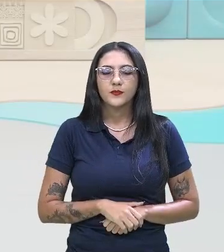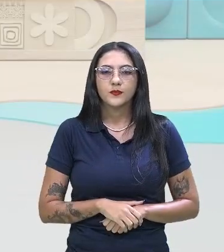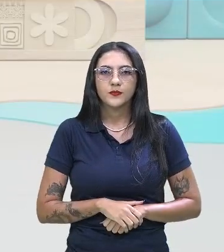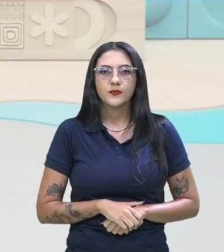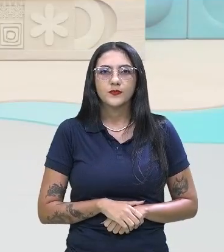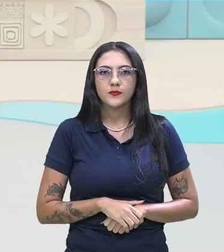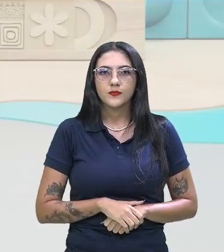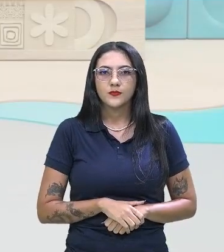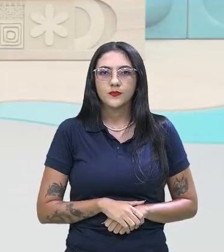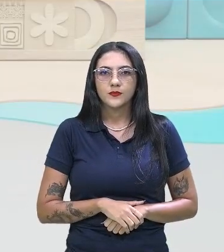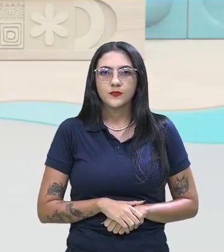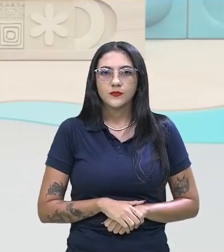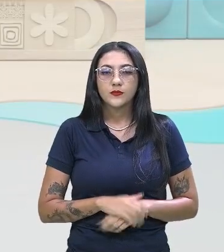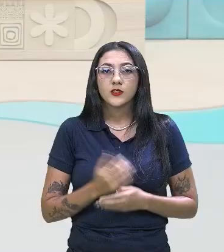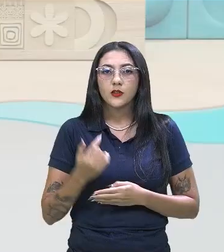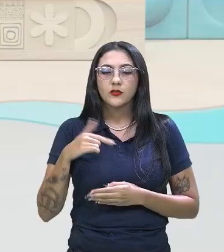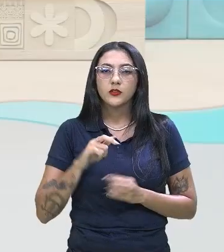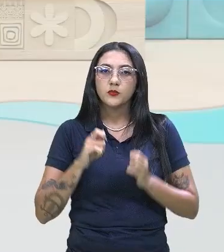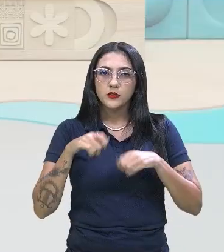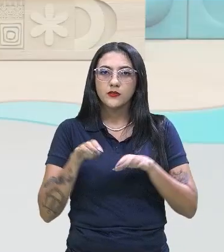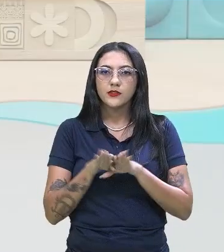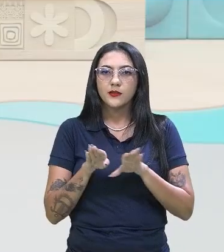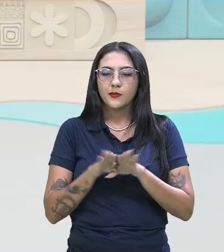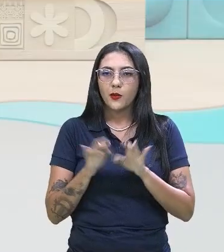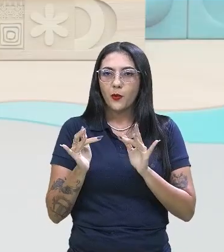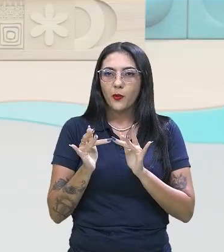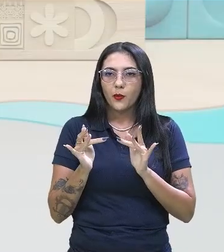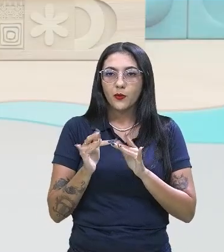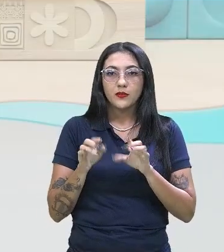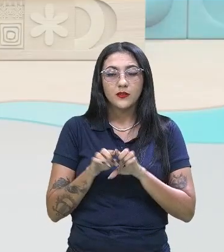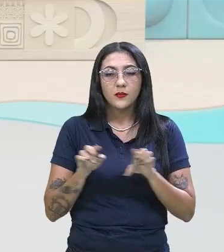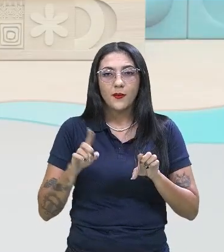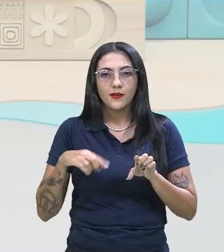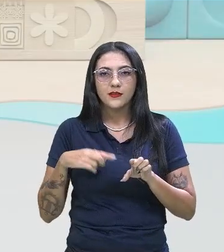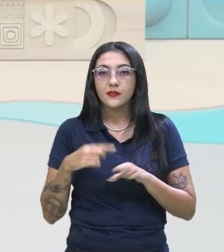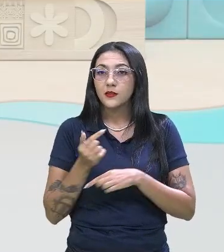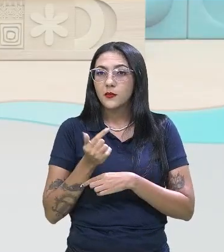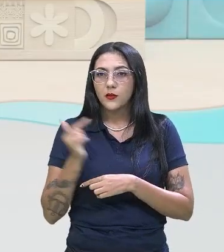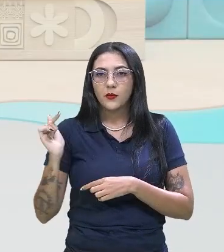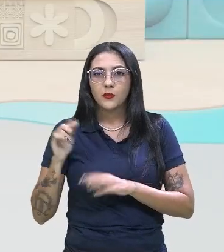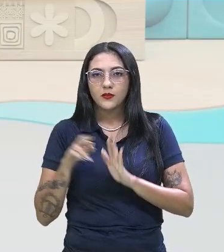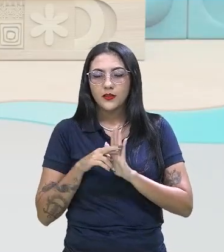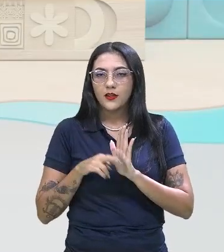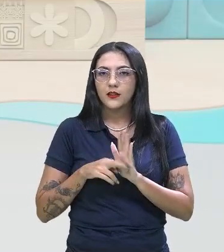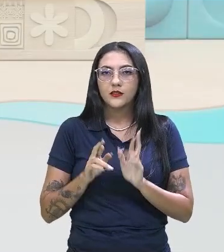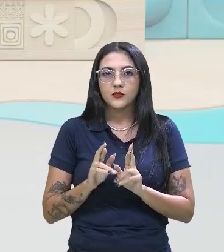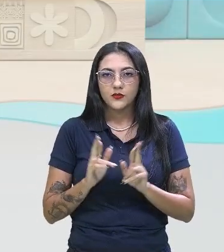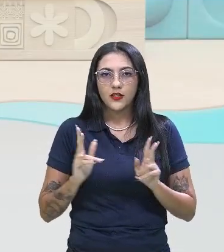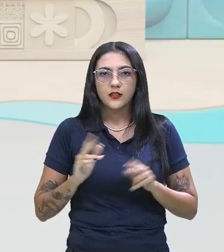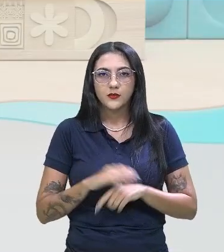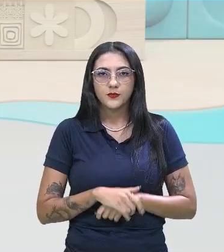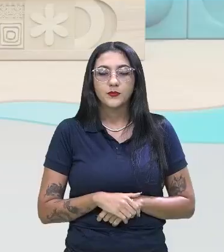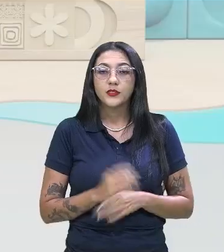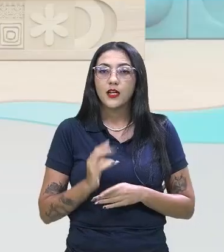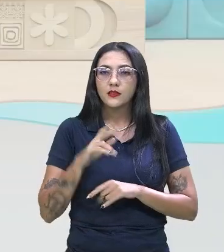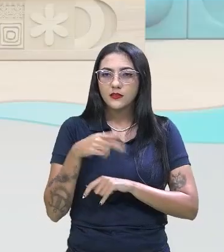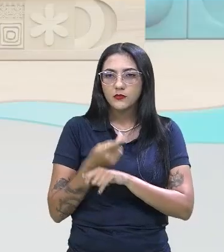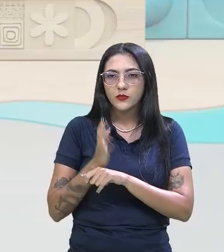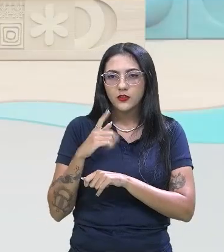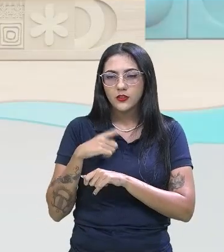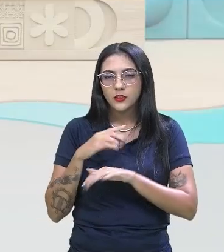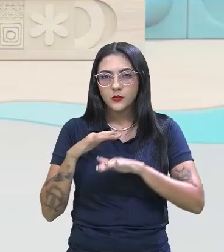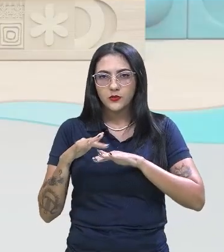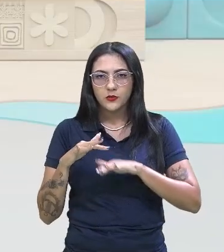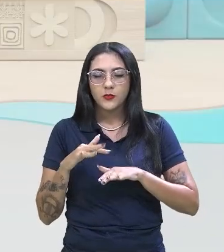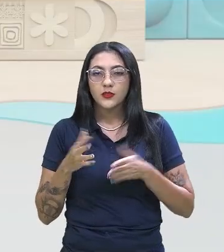dar uma batidazinha, mas aí já vai configurar outro tipo de fundamento. Então, após a condução, nós vamos ter